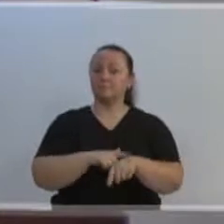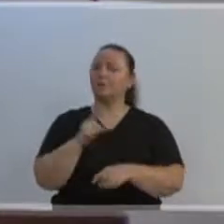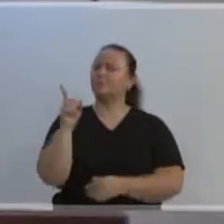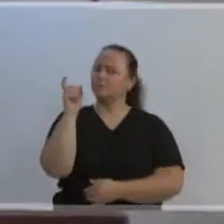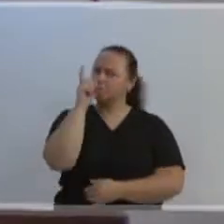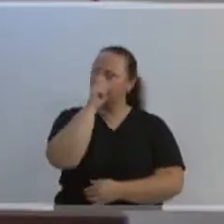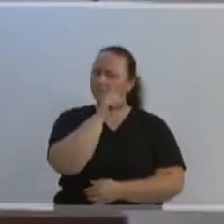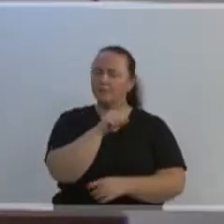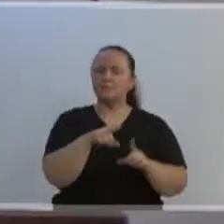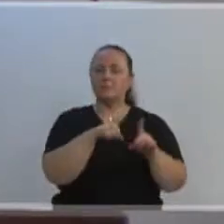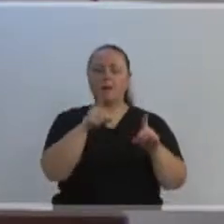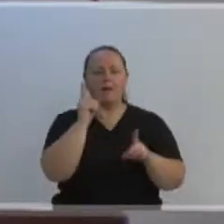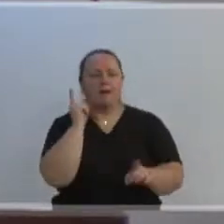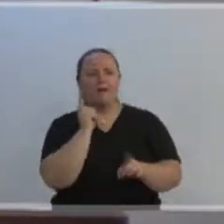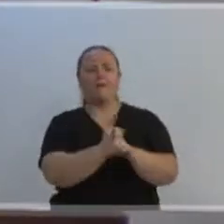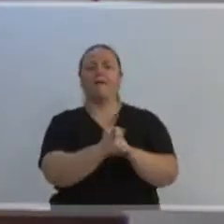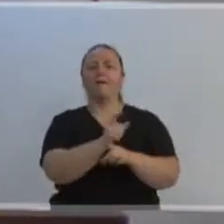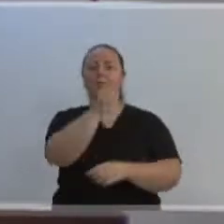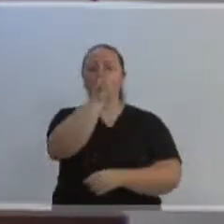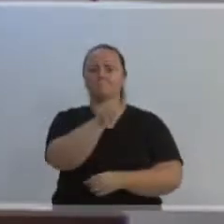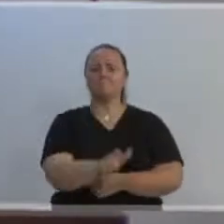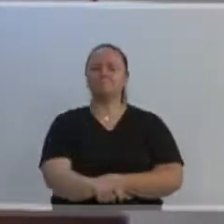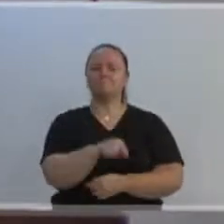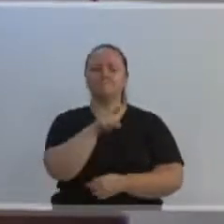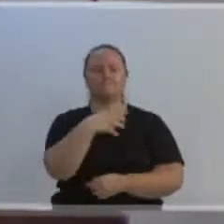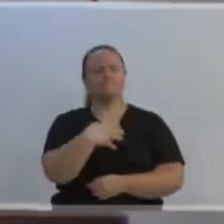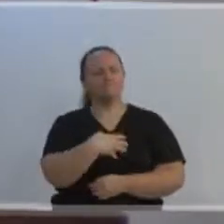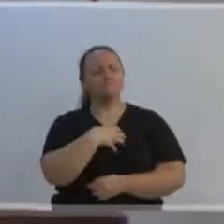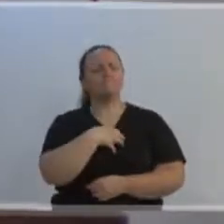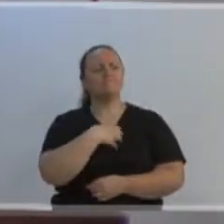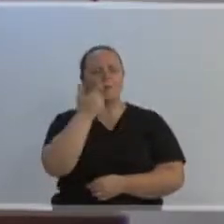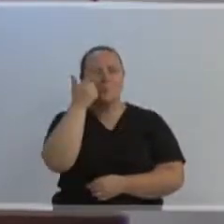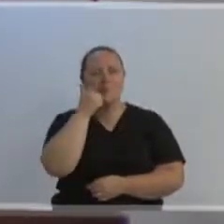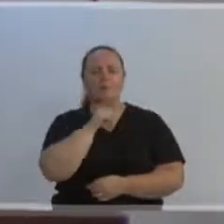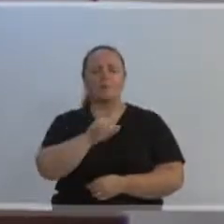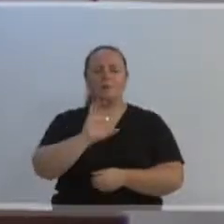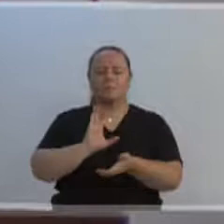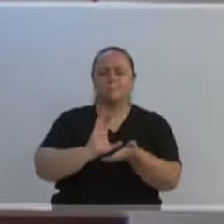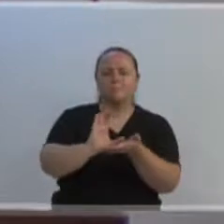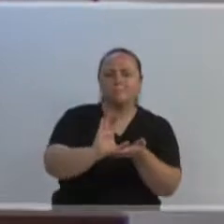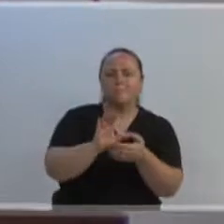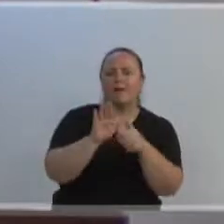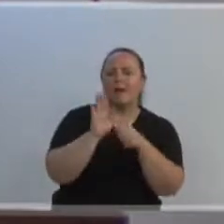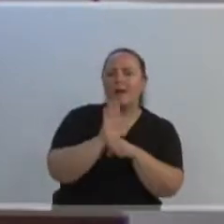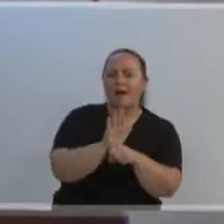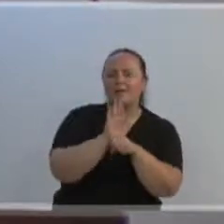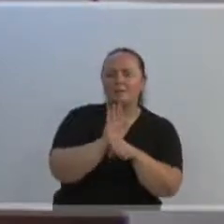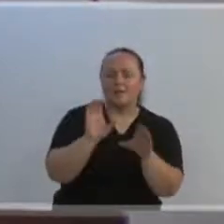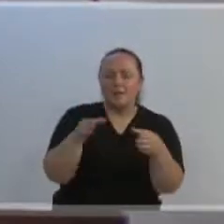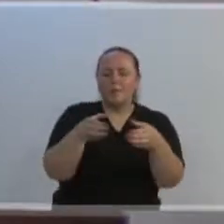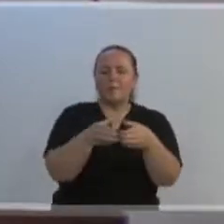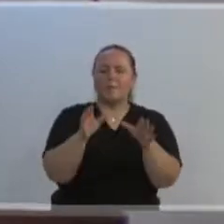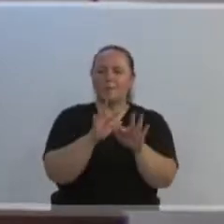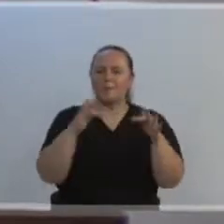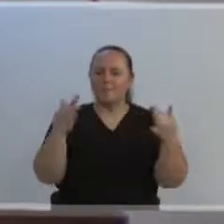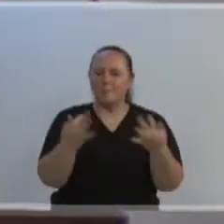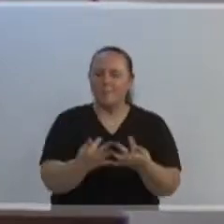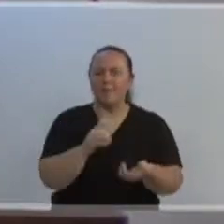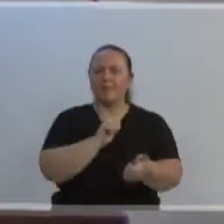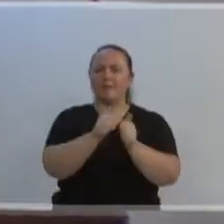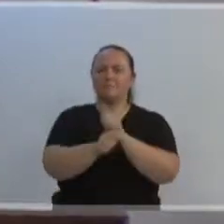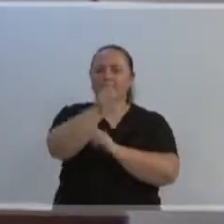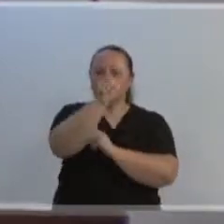encontramos nele a sensibilidade para que nós tivéssemos recursos para que tantas famílias tantos atletas